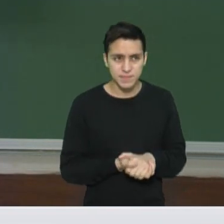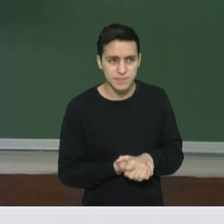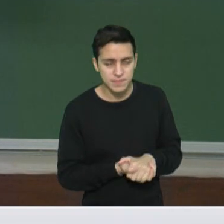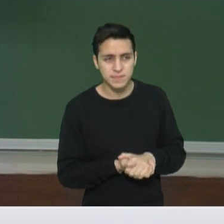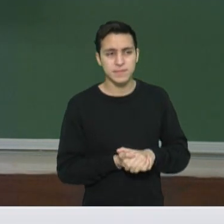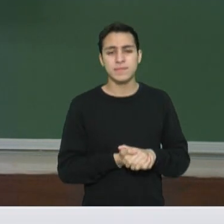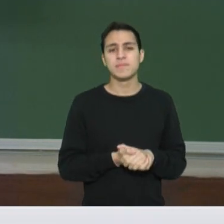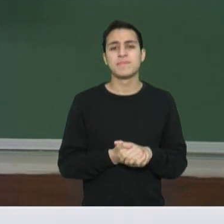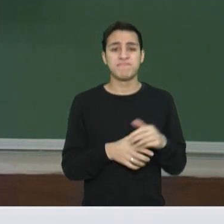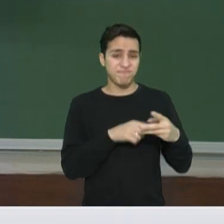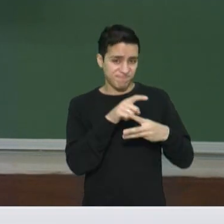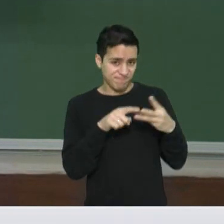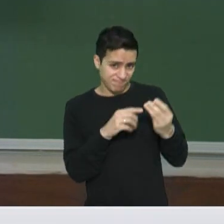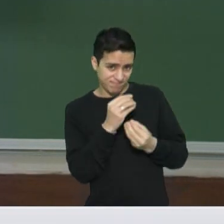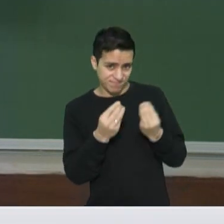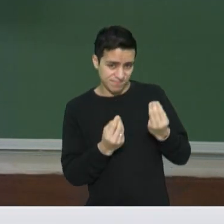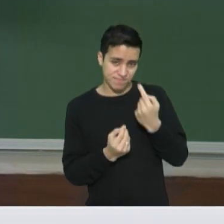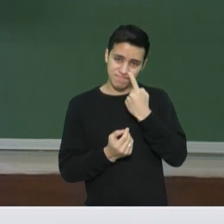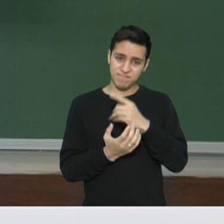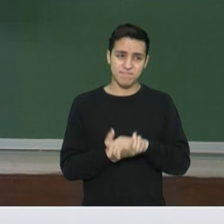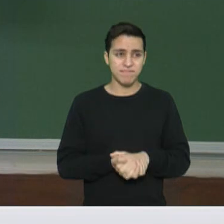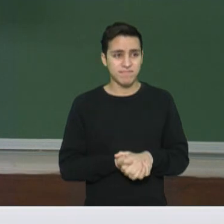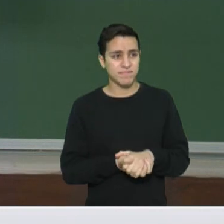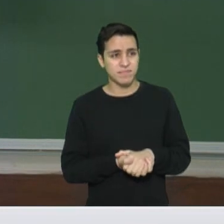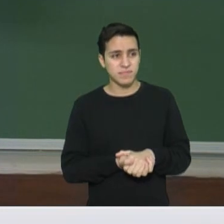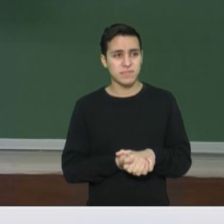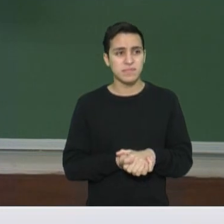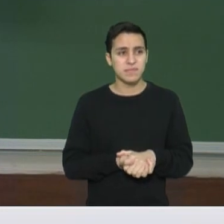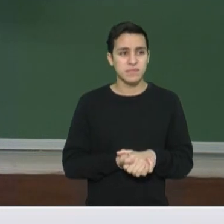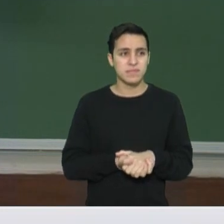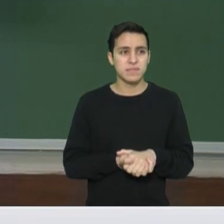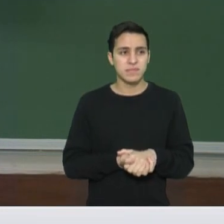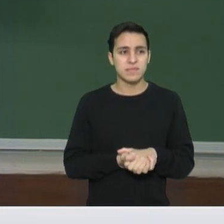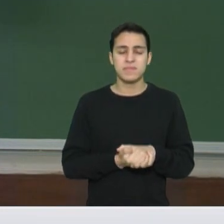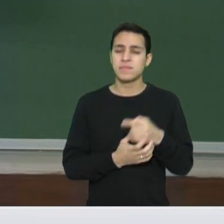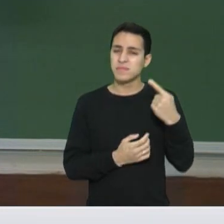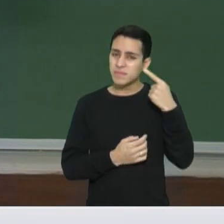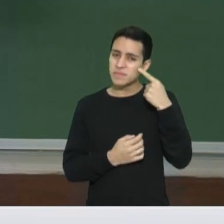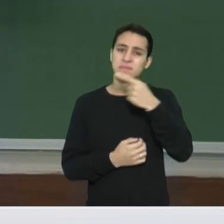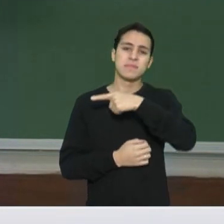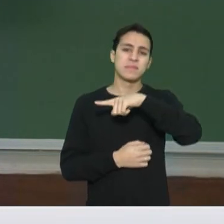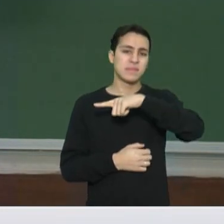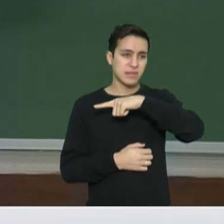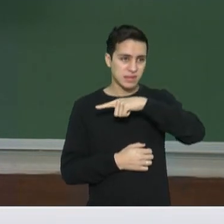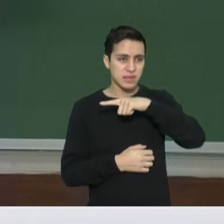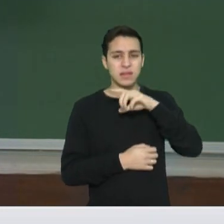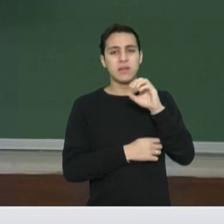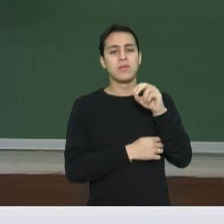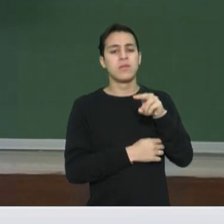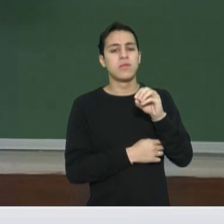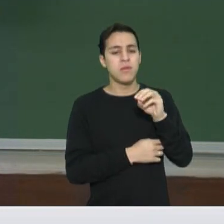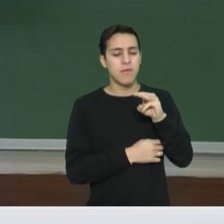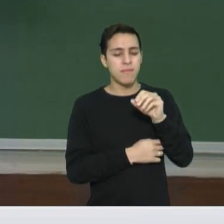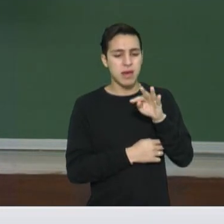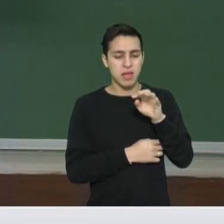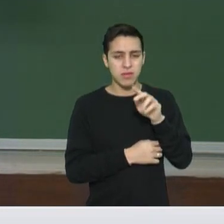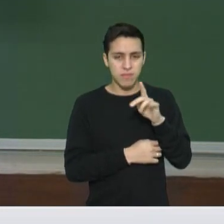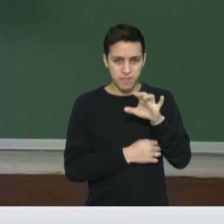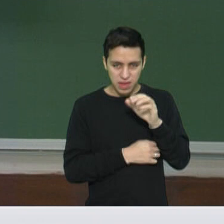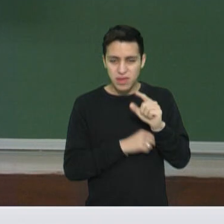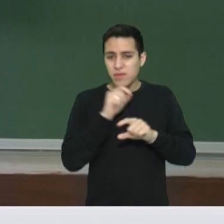quadrinhos e onomatopeias, olha lá, né? Então, por exemplo, aqui, ó, a gente tem onomatopeia, os